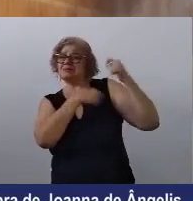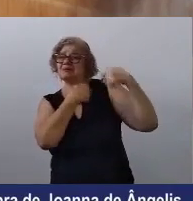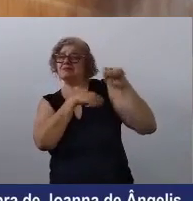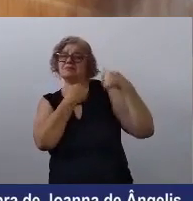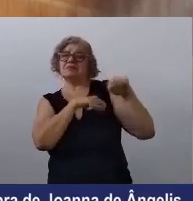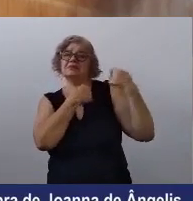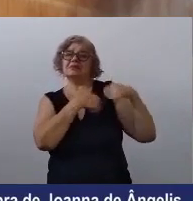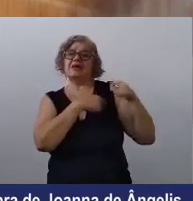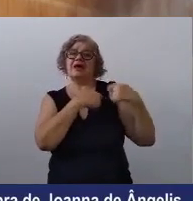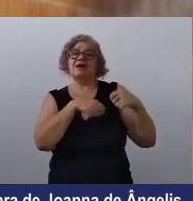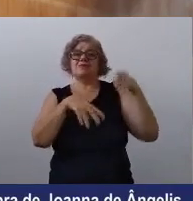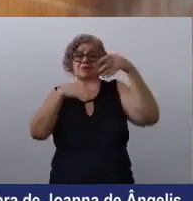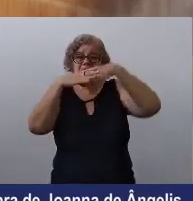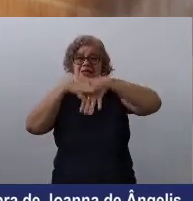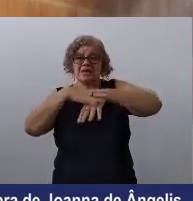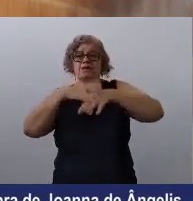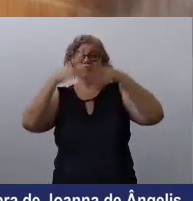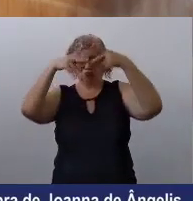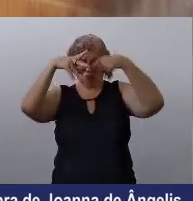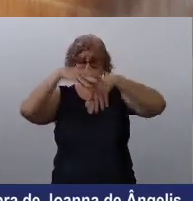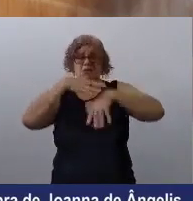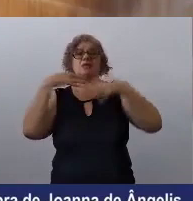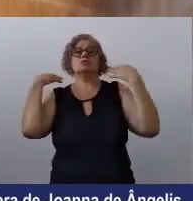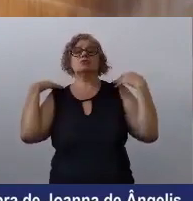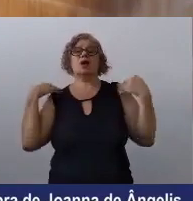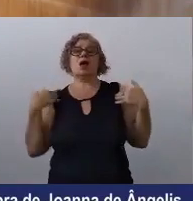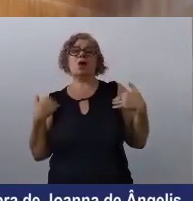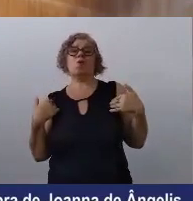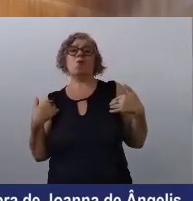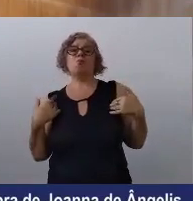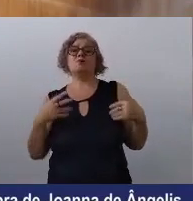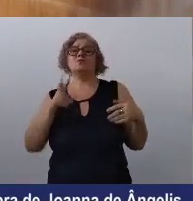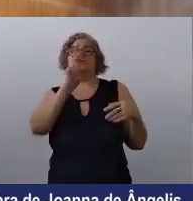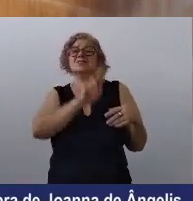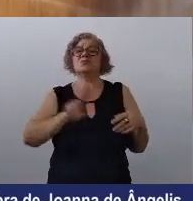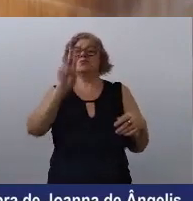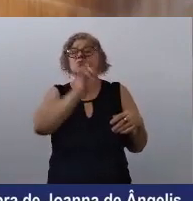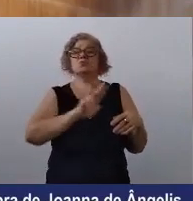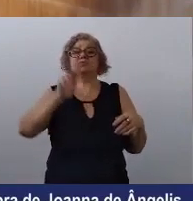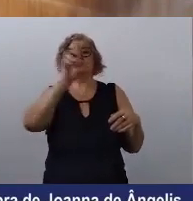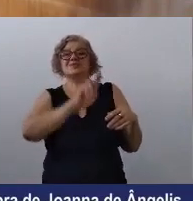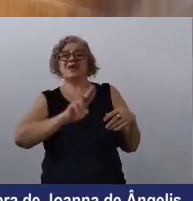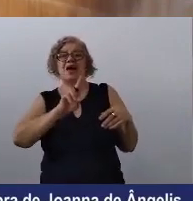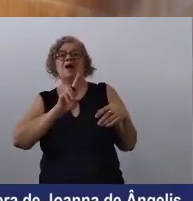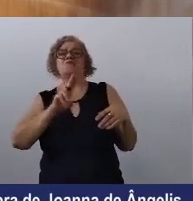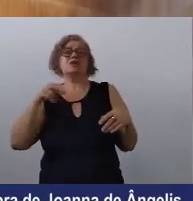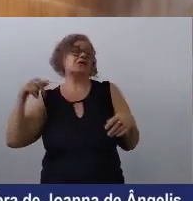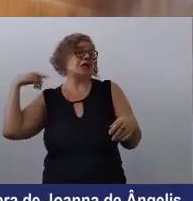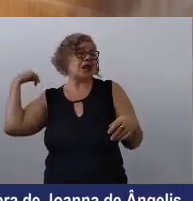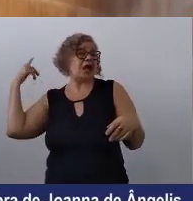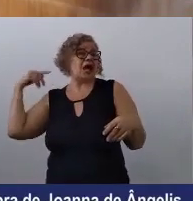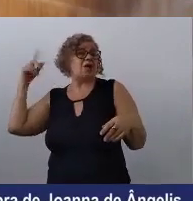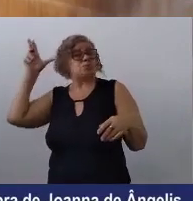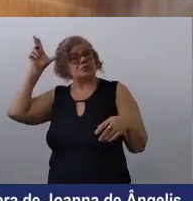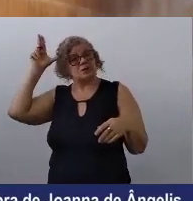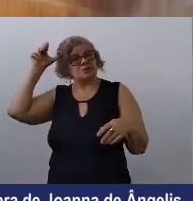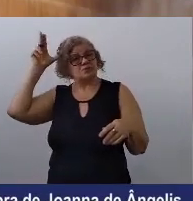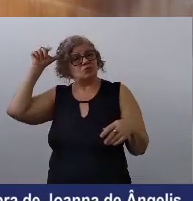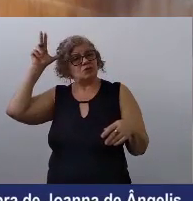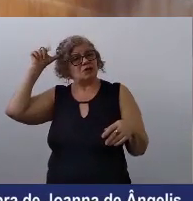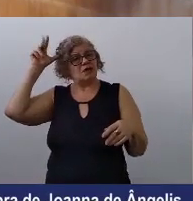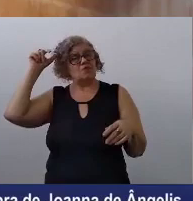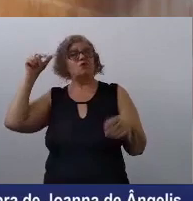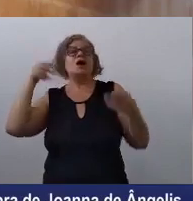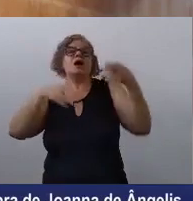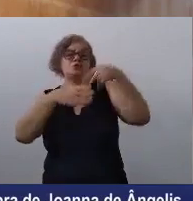criando constantes feridas, ou um outro cilício com crina de rabo de cavalo com nós, que naturalmente